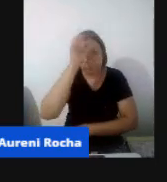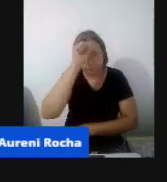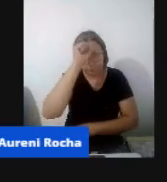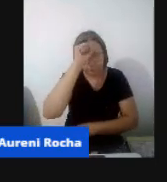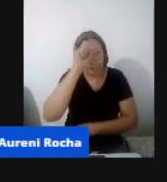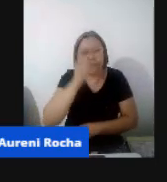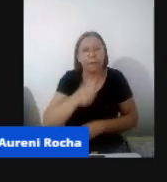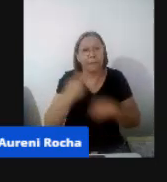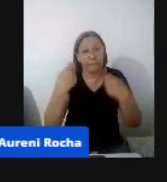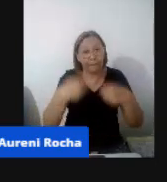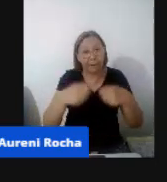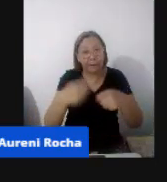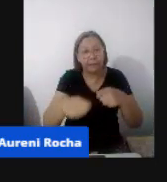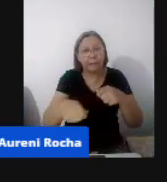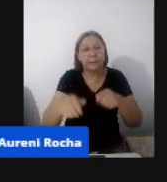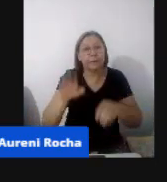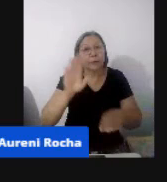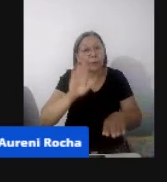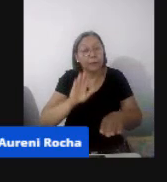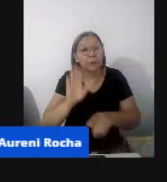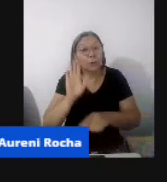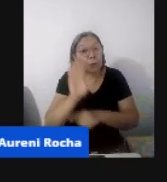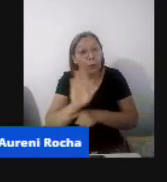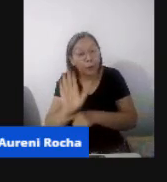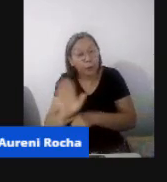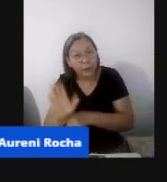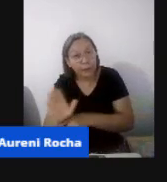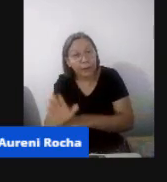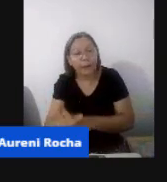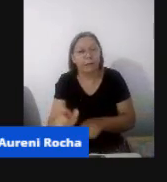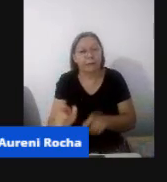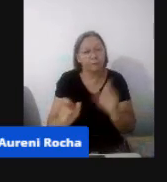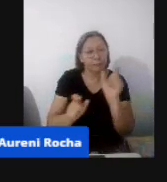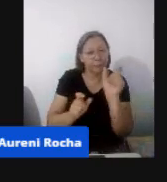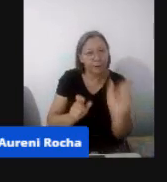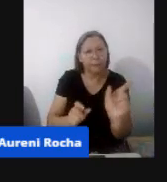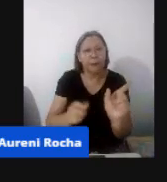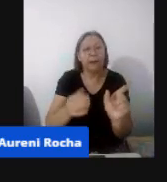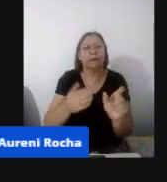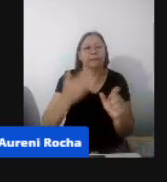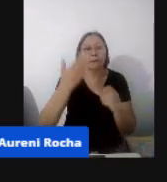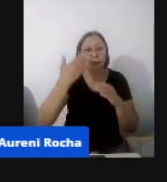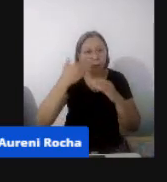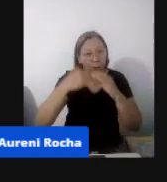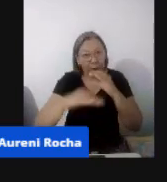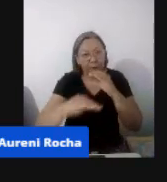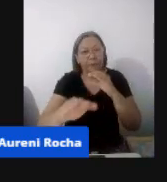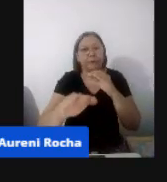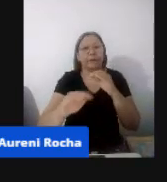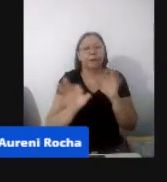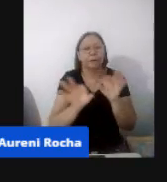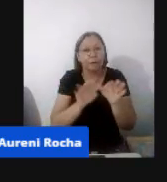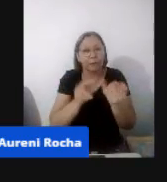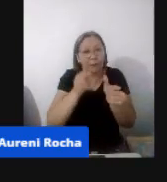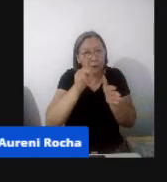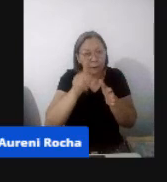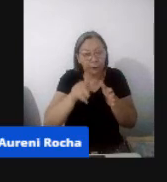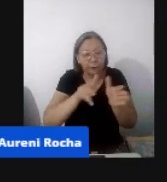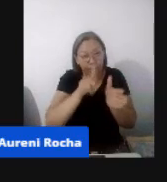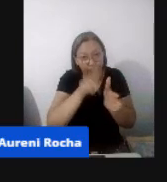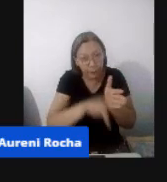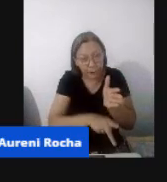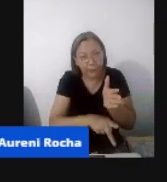cuidar para que essa pronúncia, para que essa forma de enviar essas atividades, de planejar essas aulas,